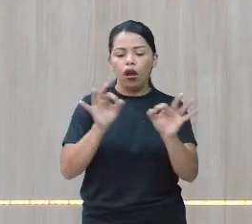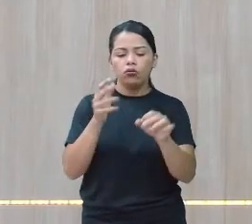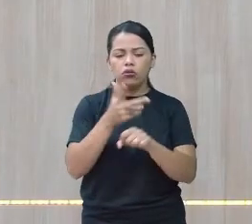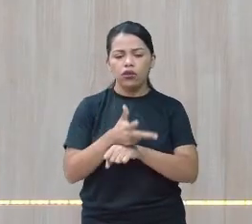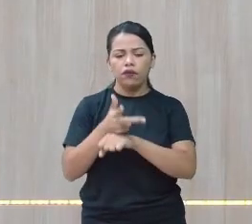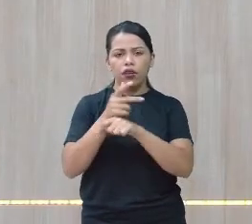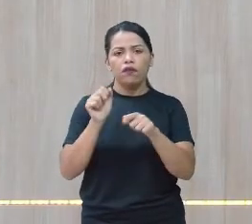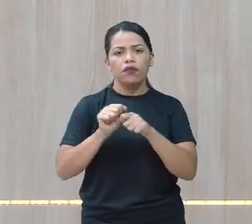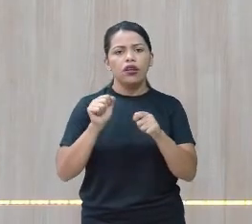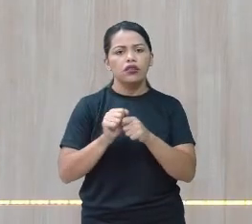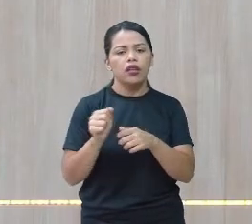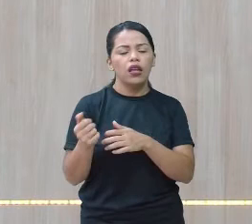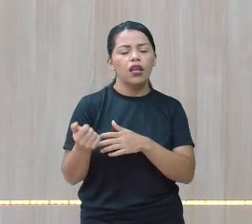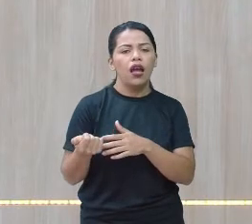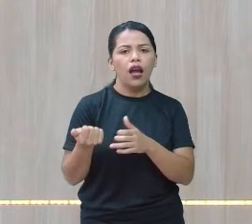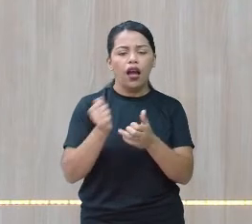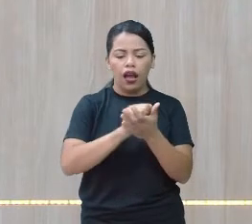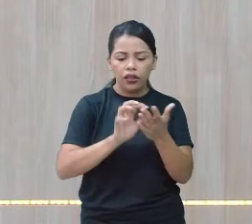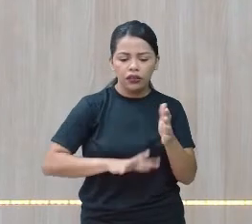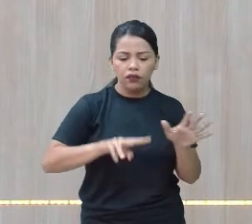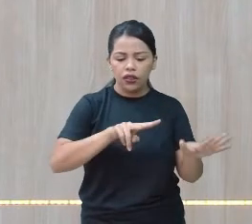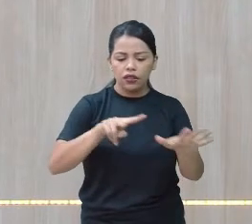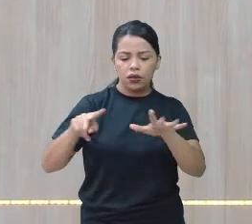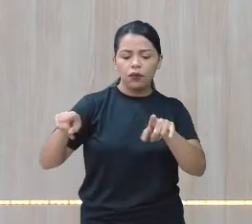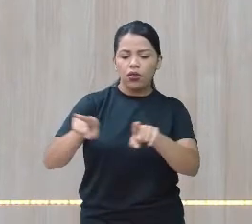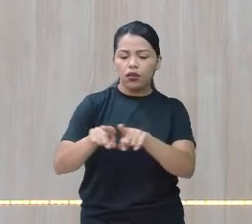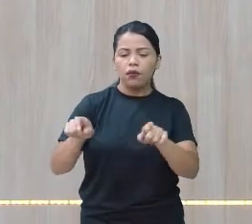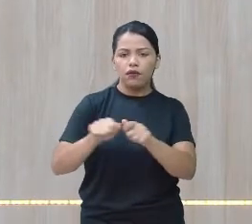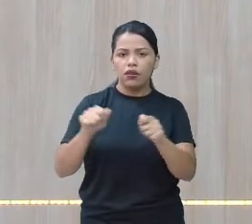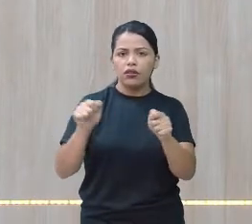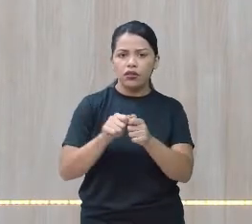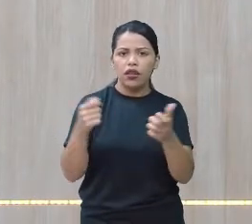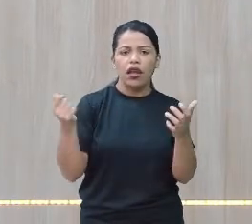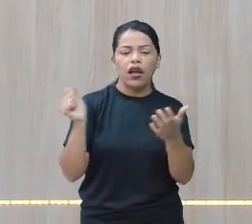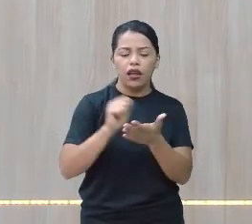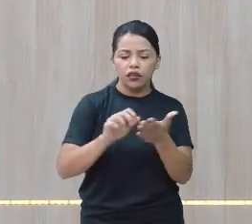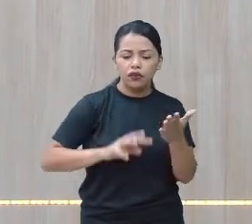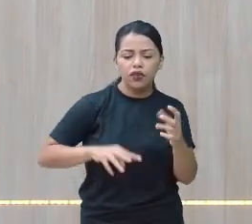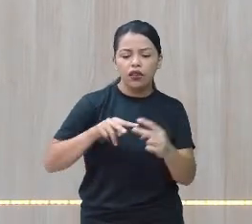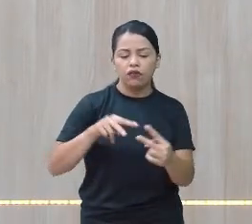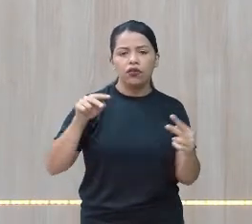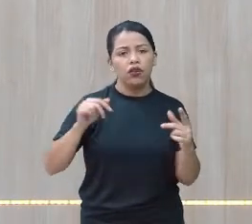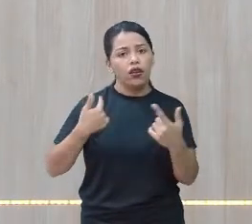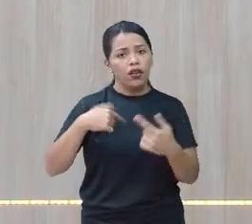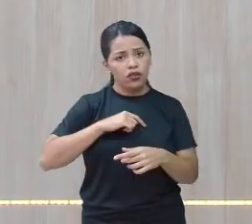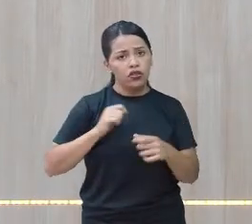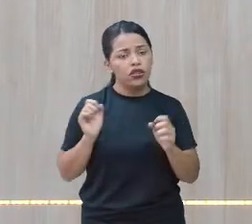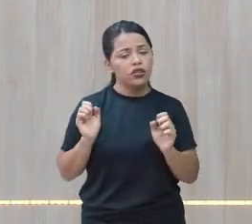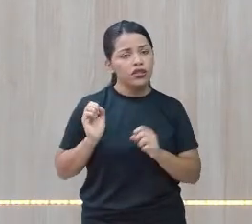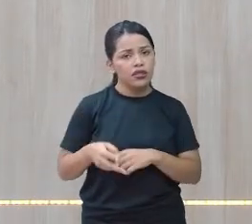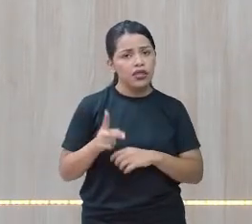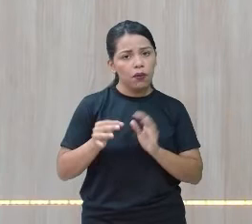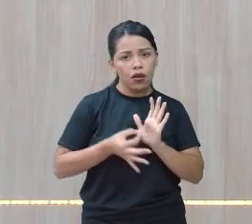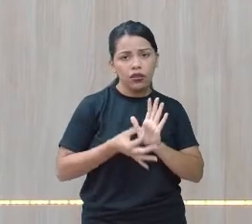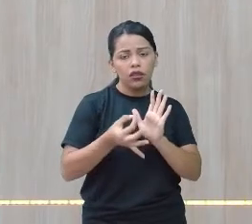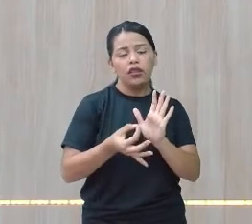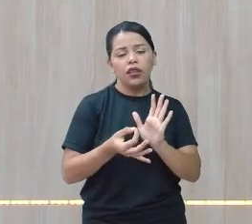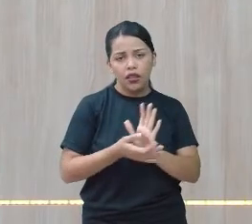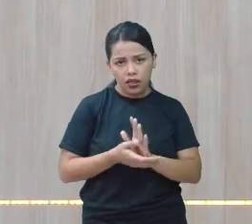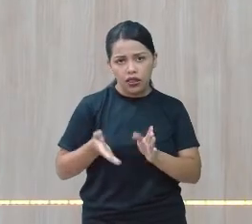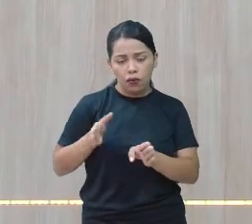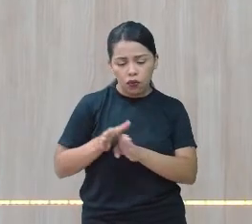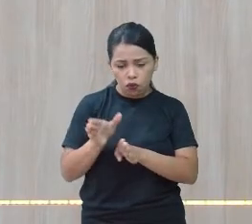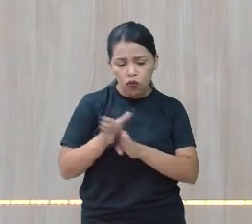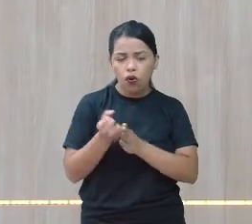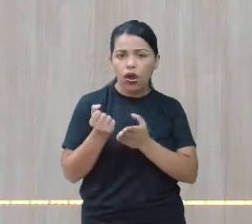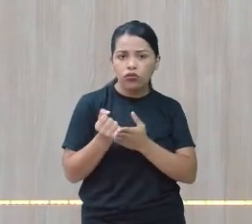semanal e também fazer atividade digital. É muito importante. E sempre estamos dando algumas dicas. Por quê, gente? Porque essa nossa